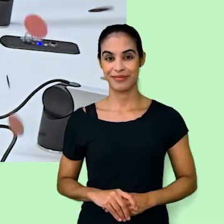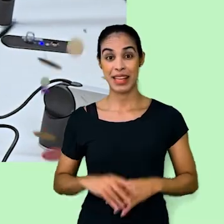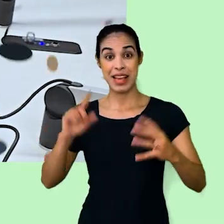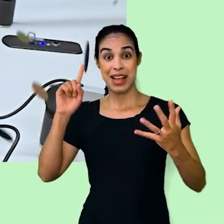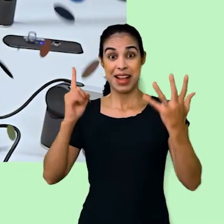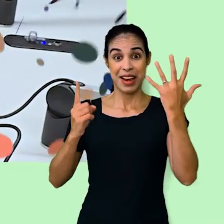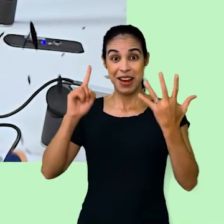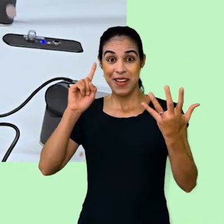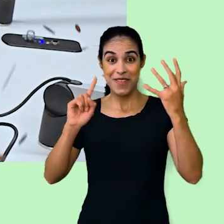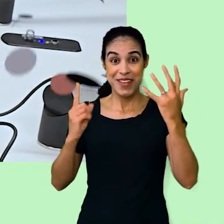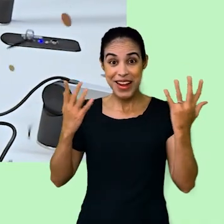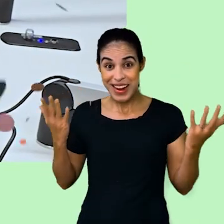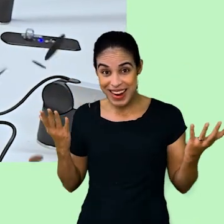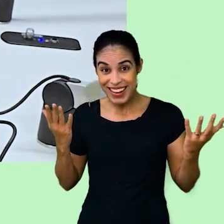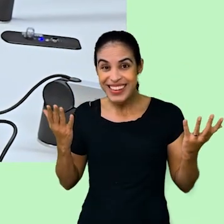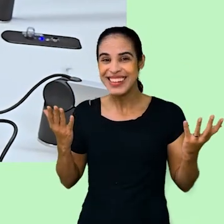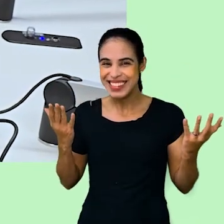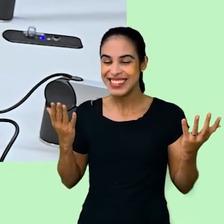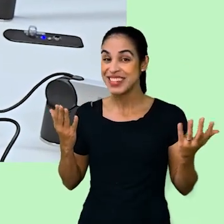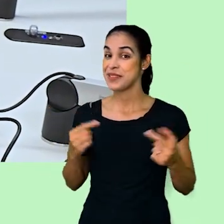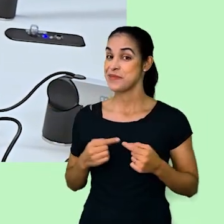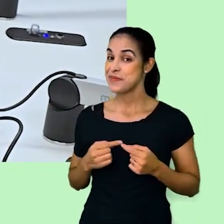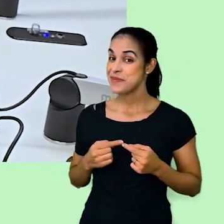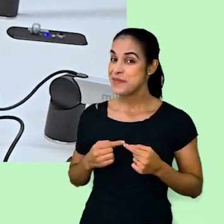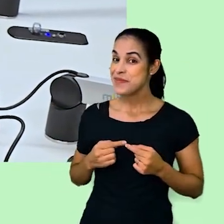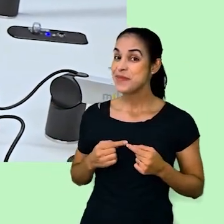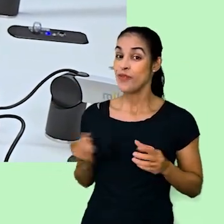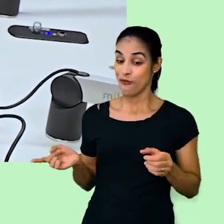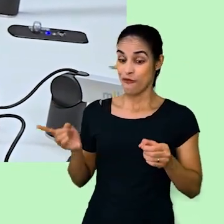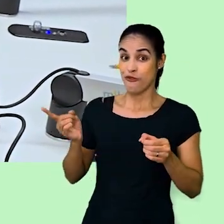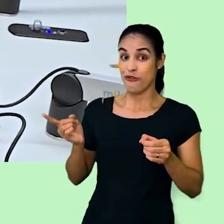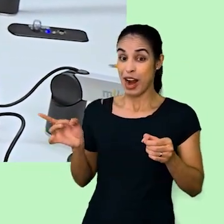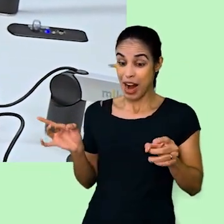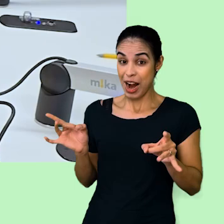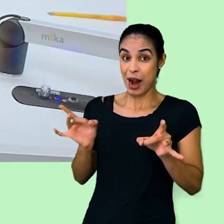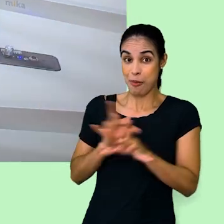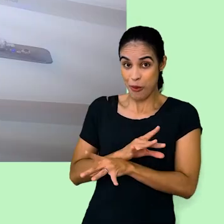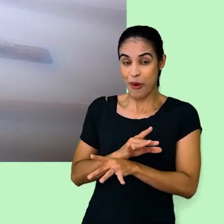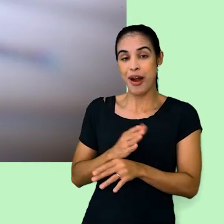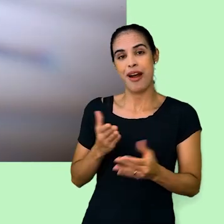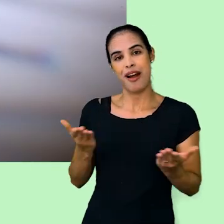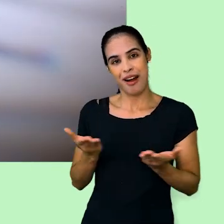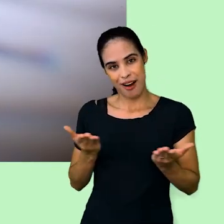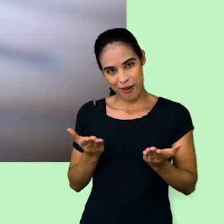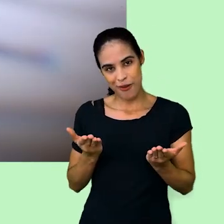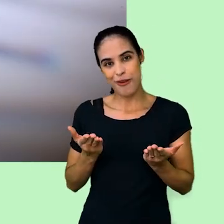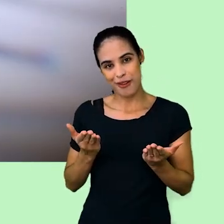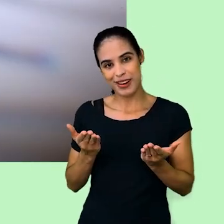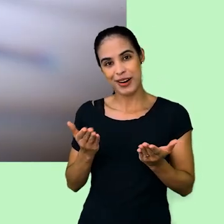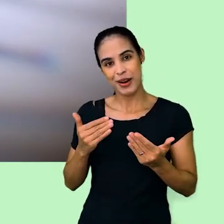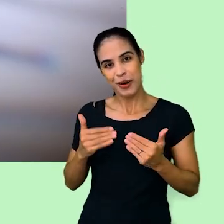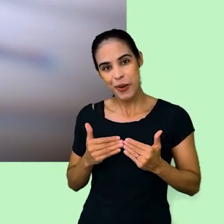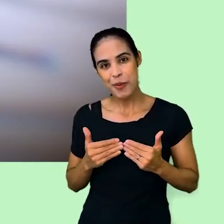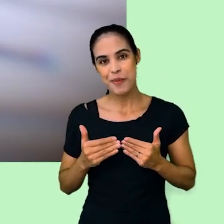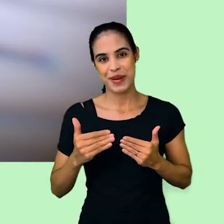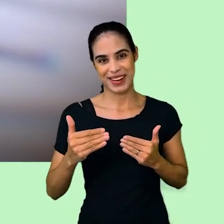Carnaval chegou, galera! Mas, depois do carnaval, vem a quarta-feira